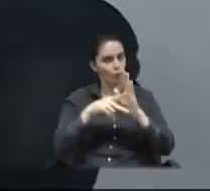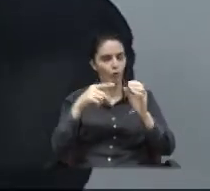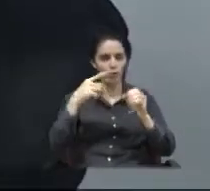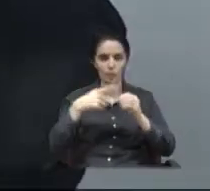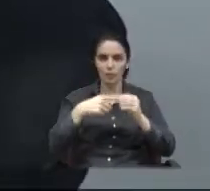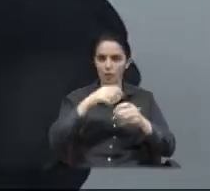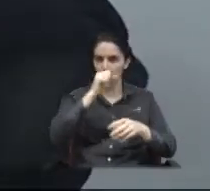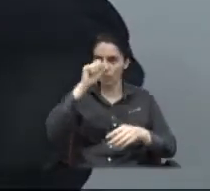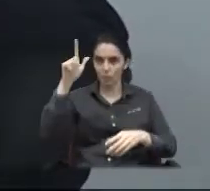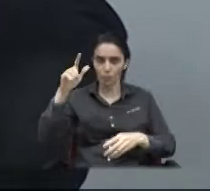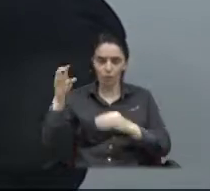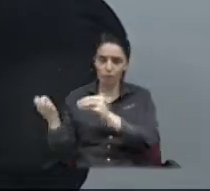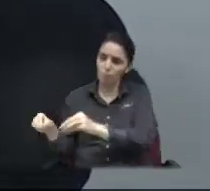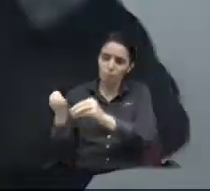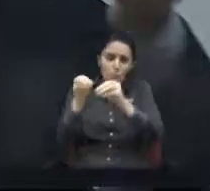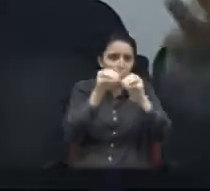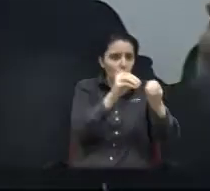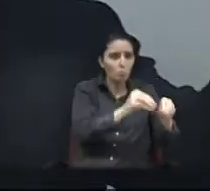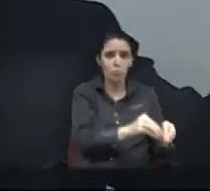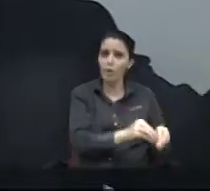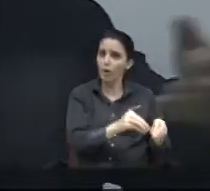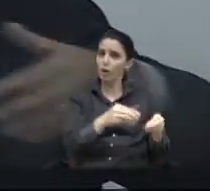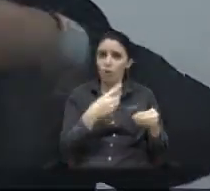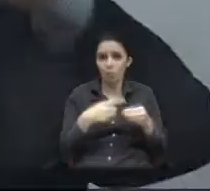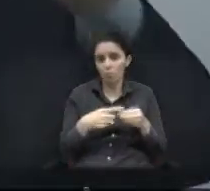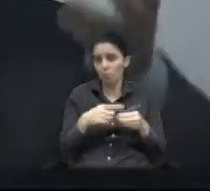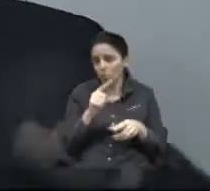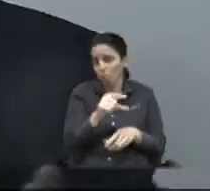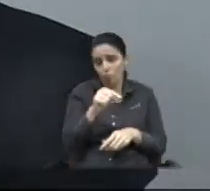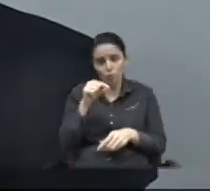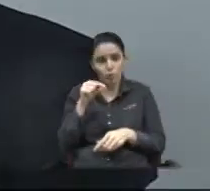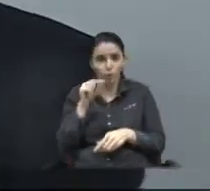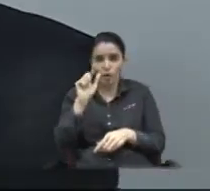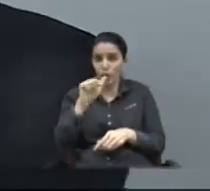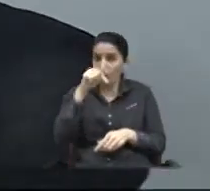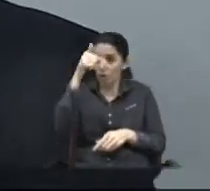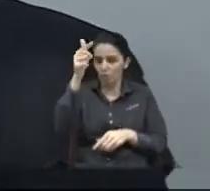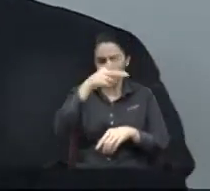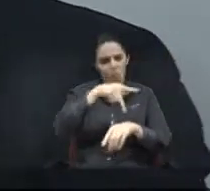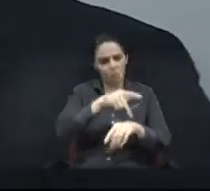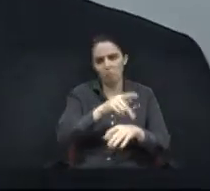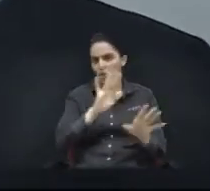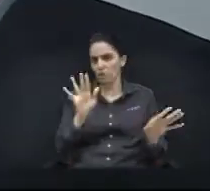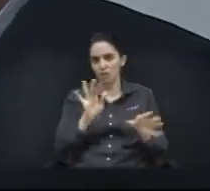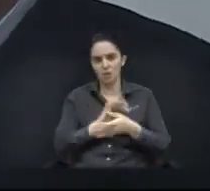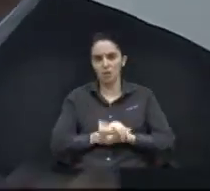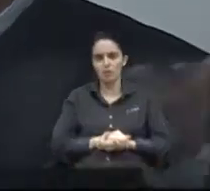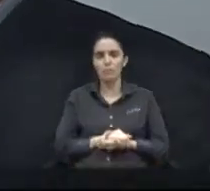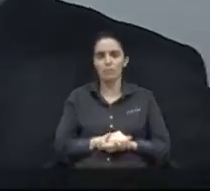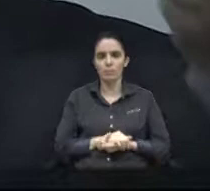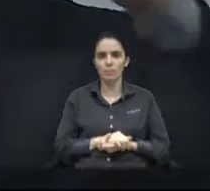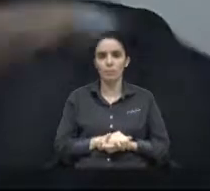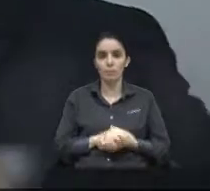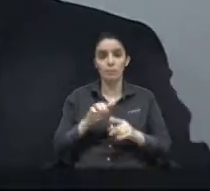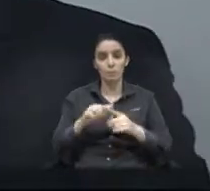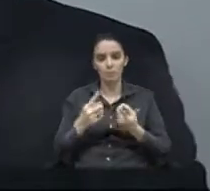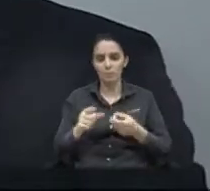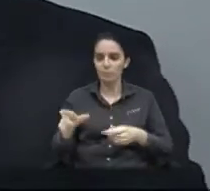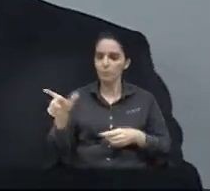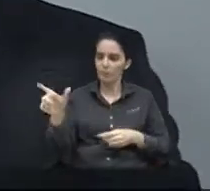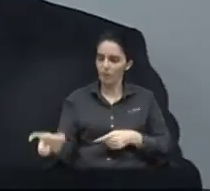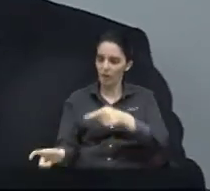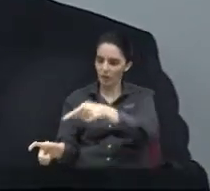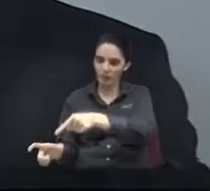e acabaram ir para outras cidades, por questão de preferência, para outros países, tudo é questão de preferência. E ele ficou aqui